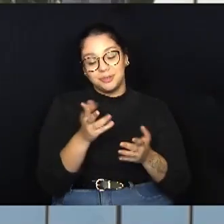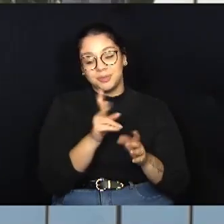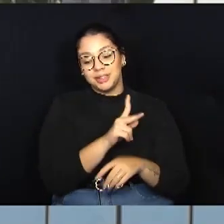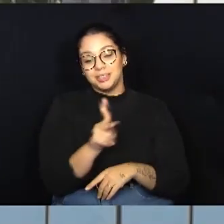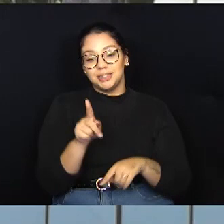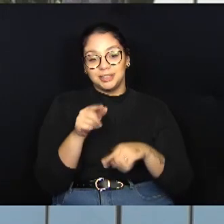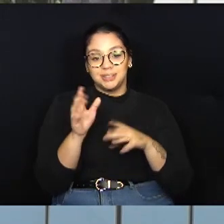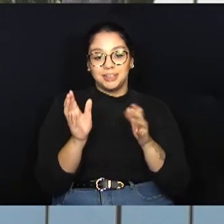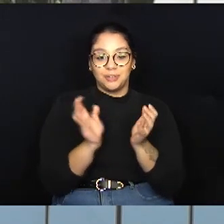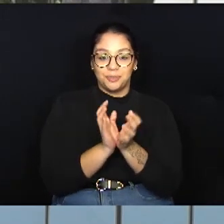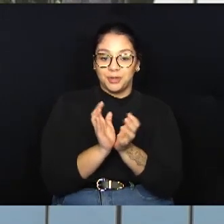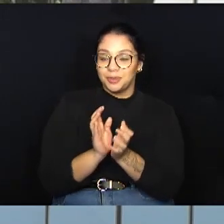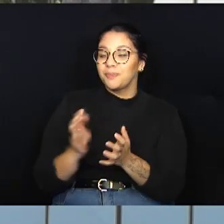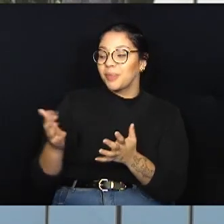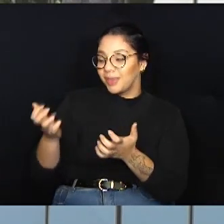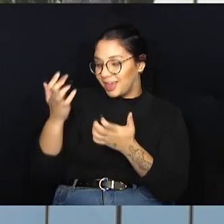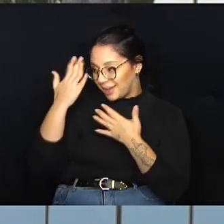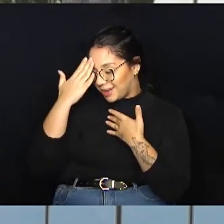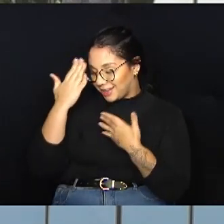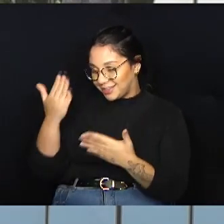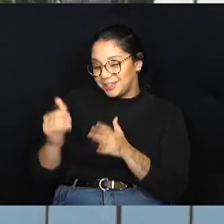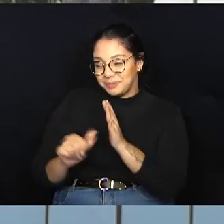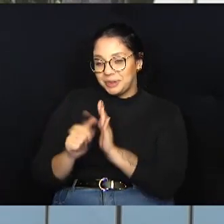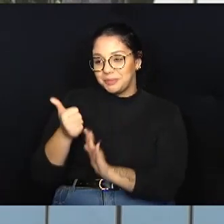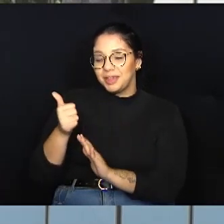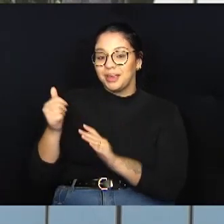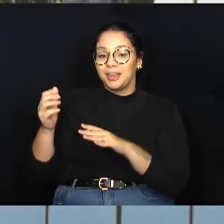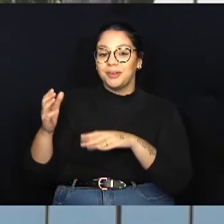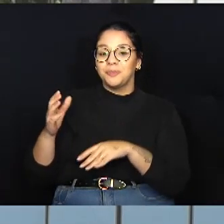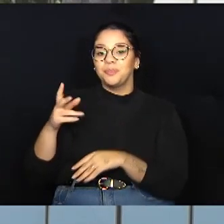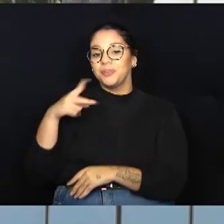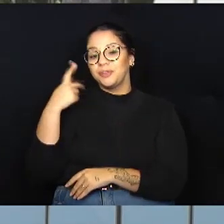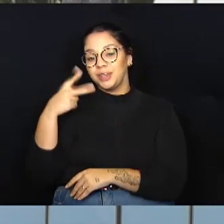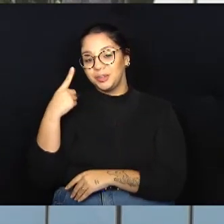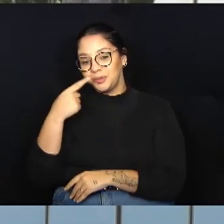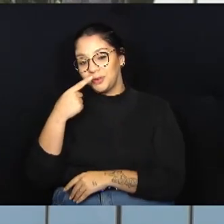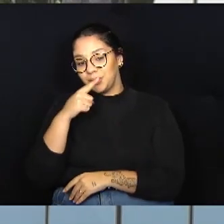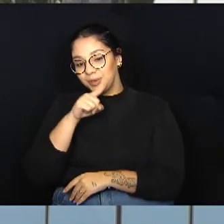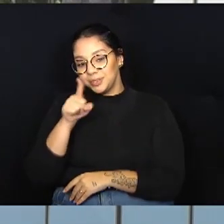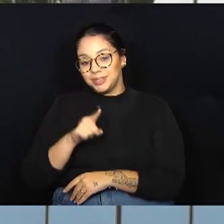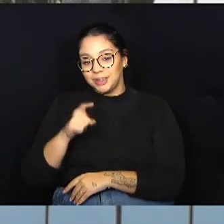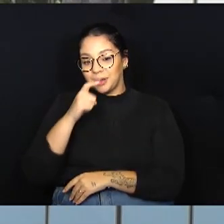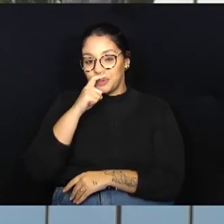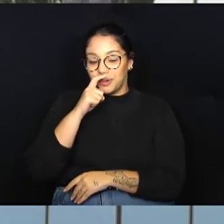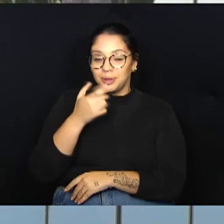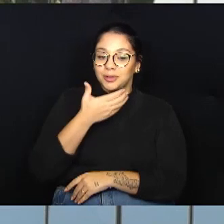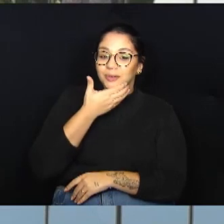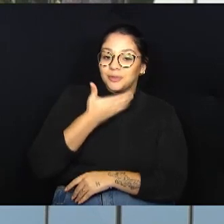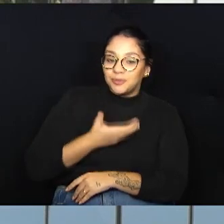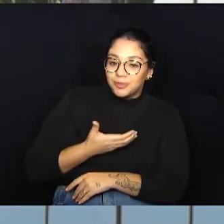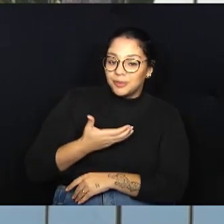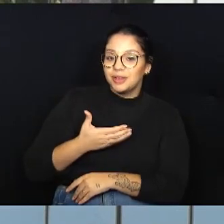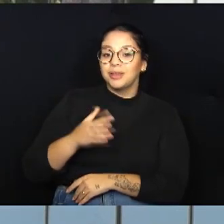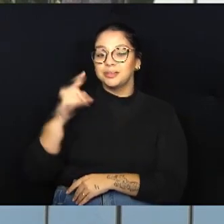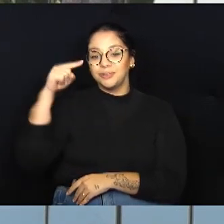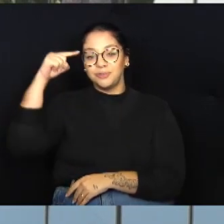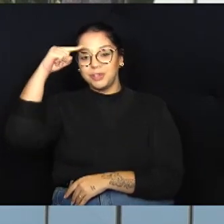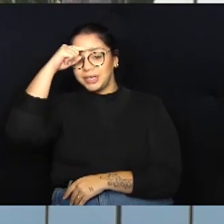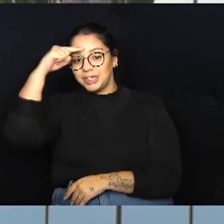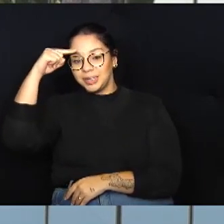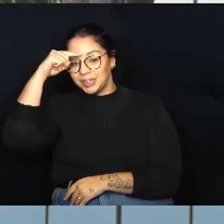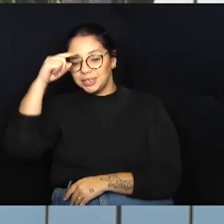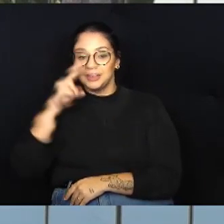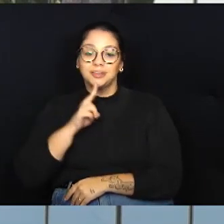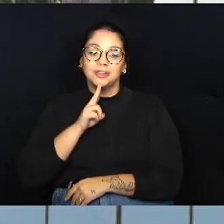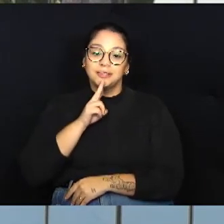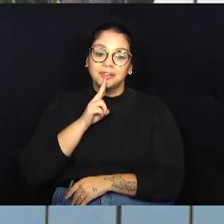lugar eu quero agradecer aos membros da comissão, vereador Zé Carlos, vereador Carmo Luiz, vereador Felipe Marquesi, vereador Nelson